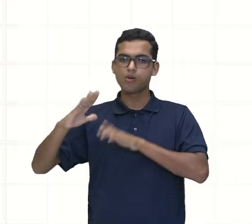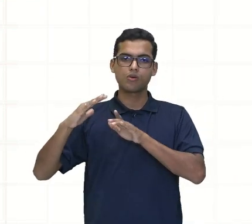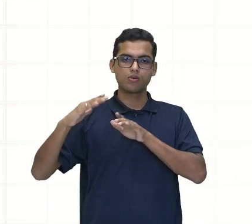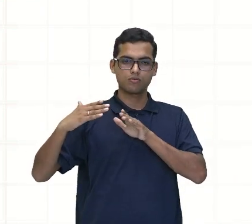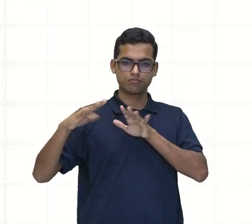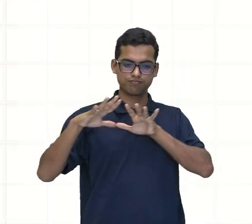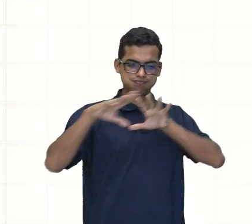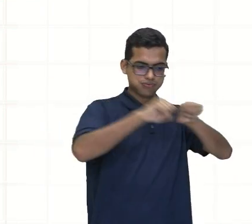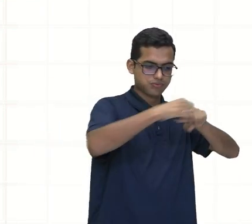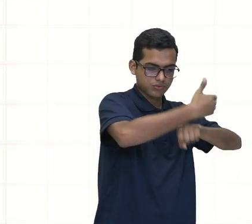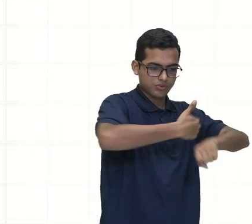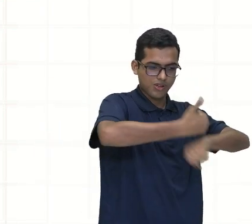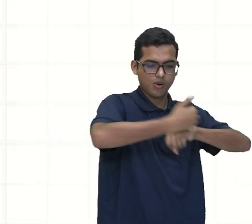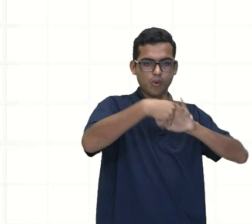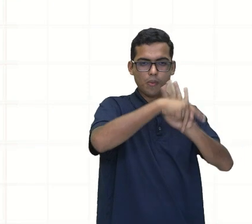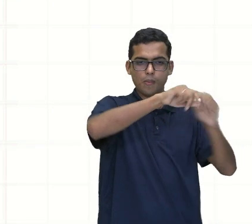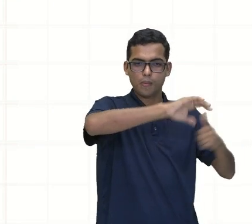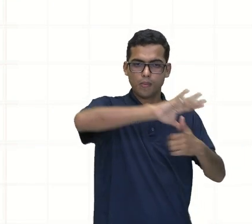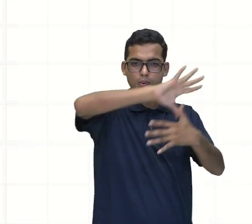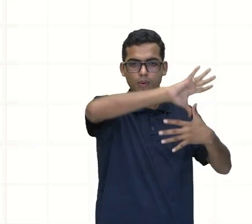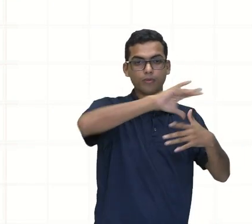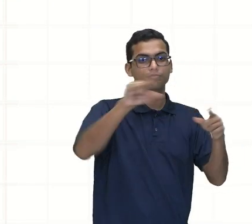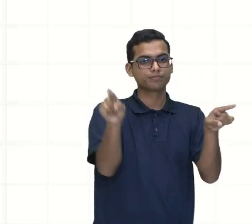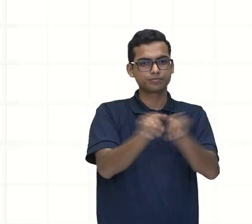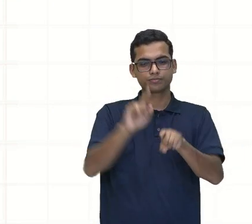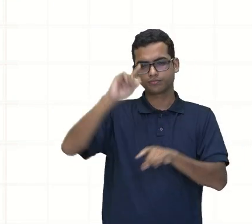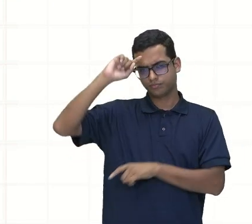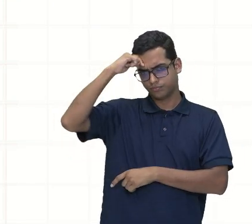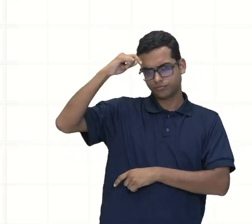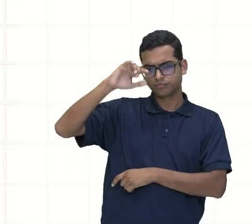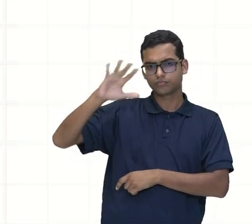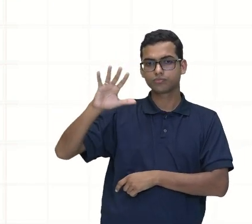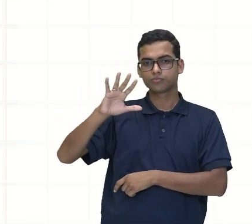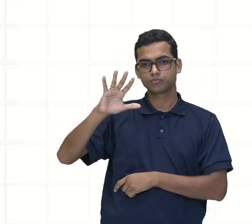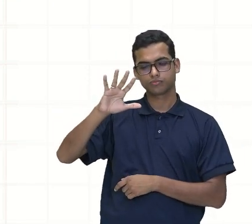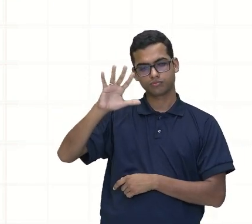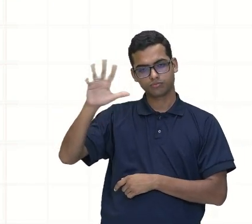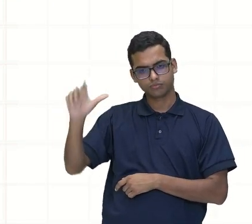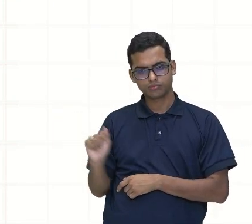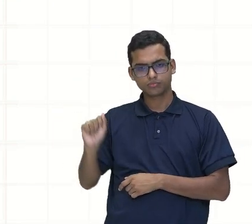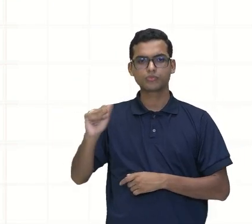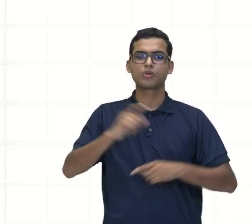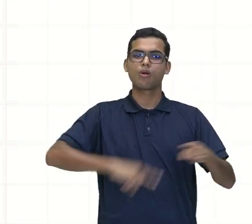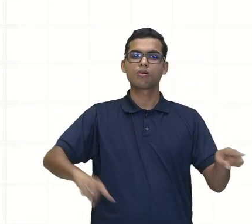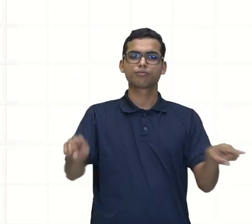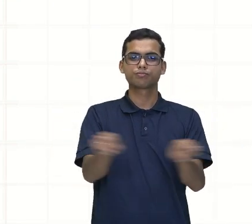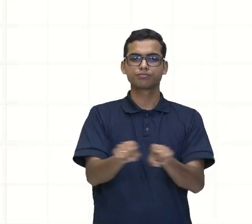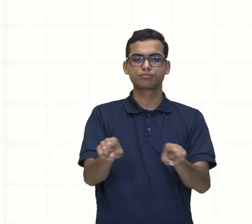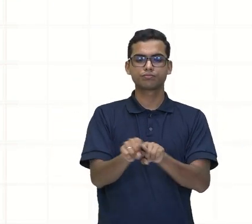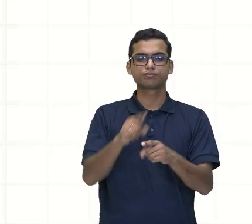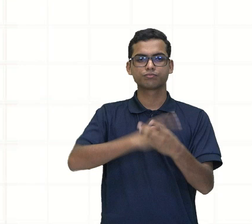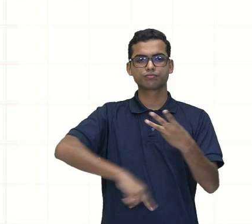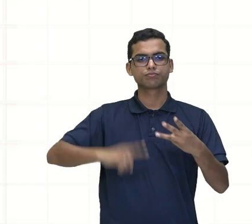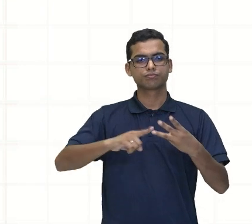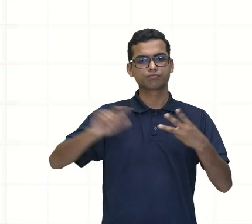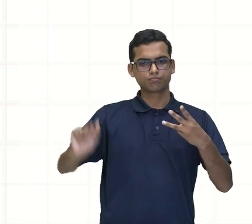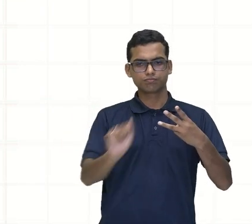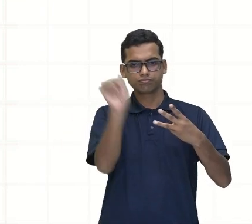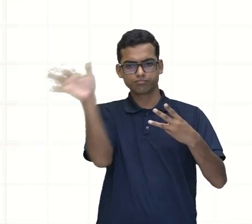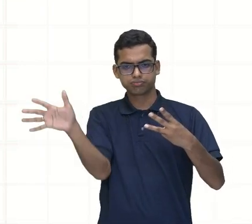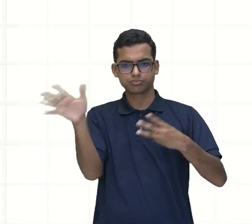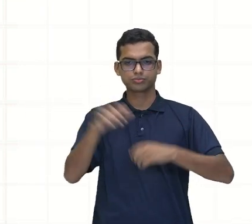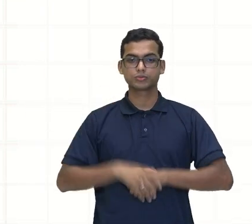sendo conquistadas, tipo na África e também na Ásia. Uma das principais marcas desse